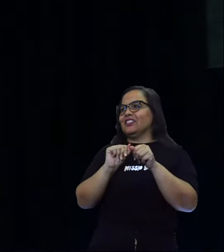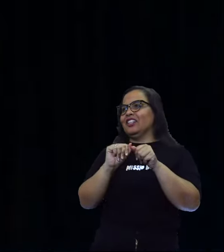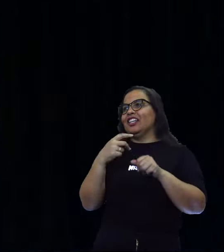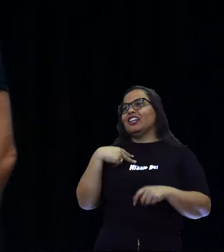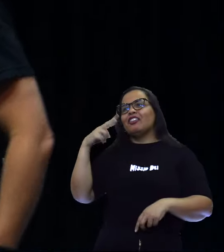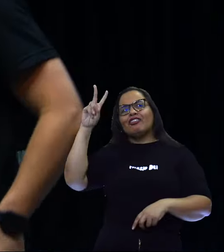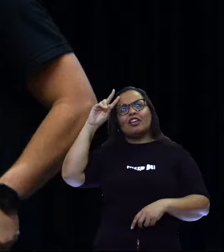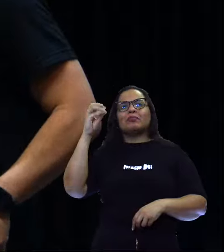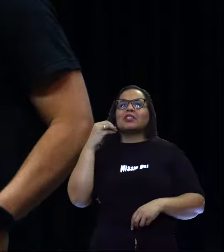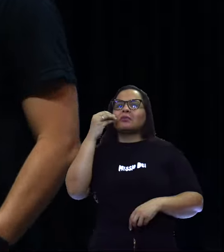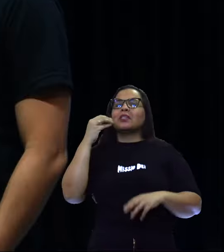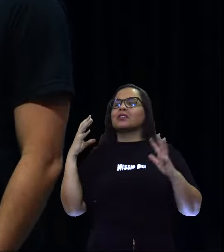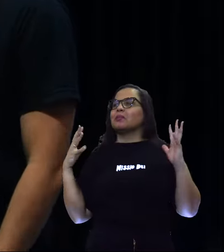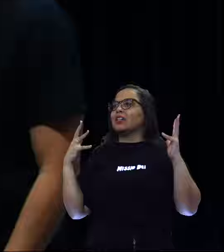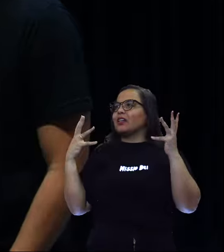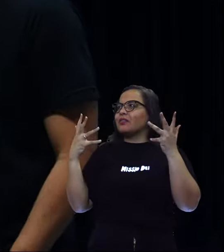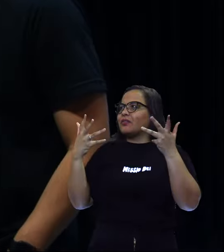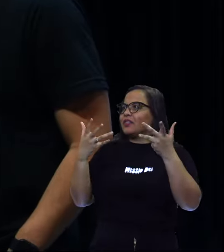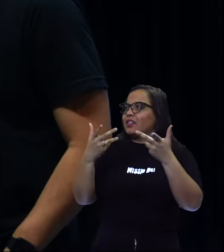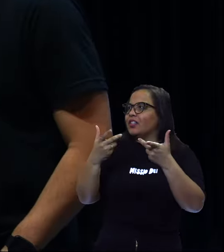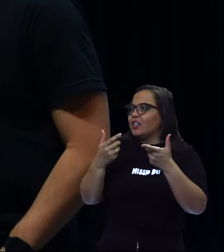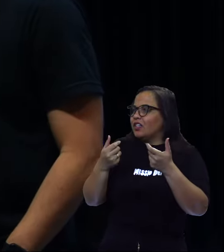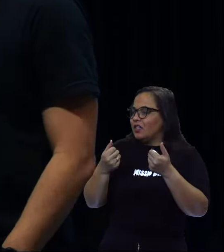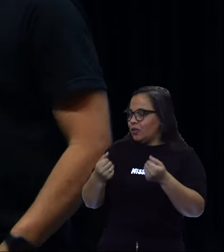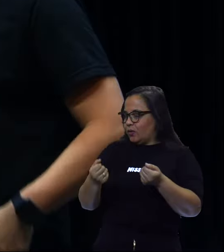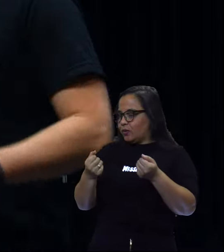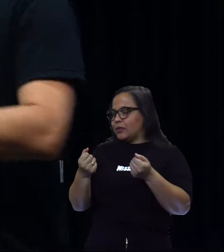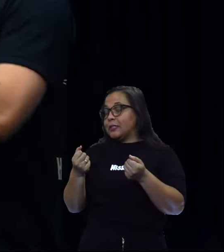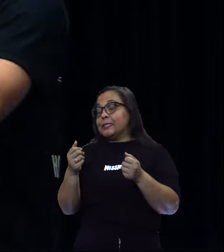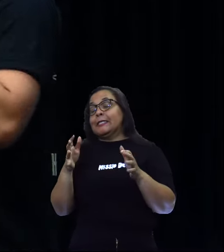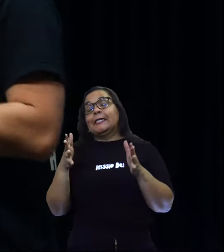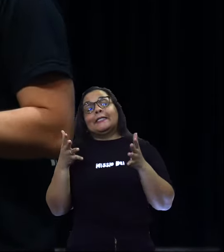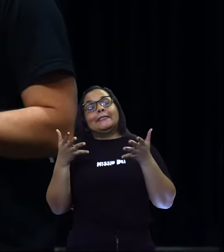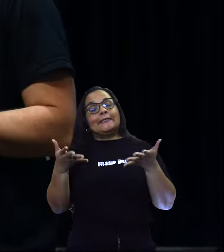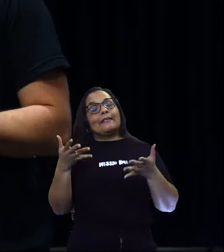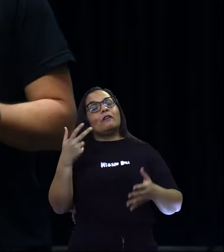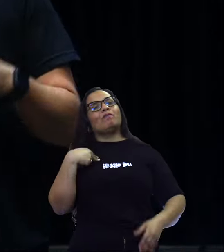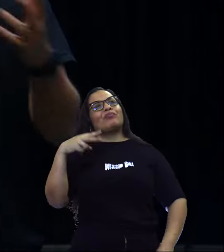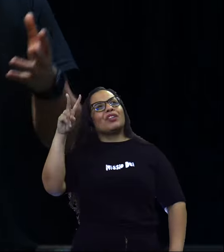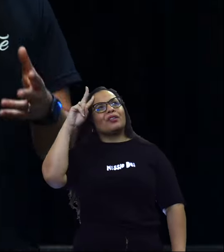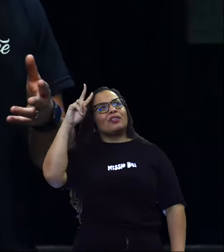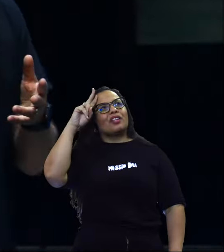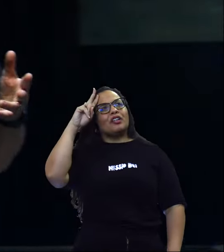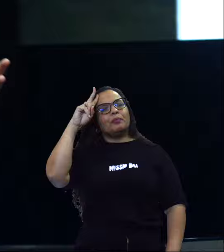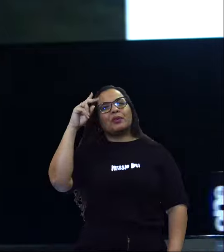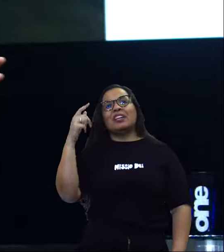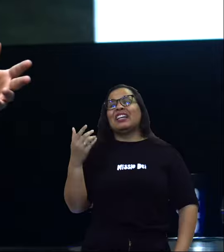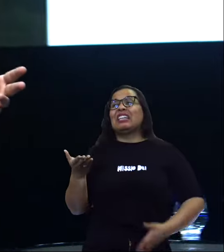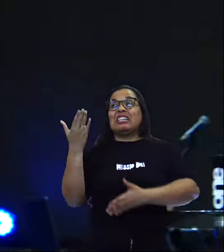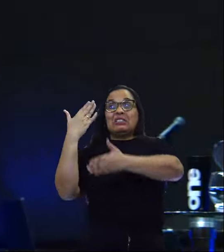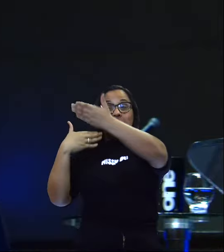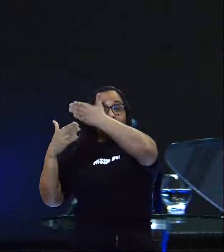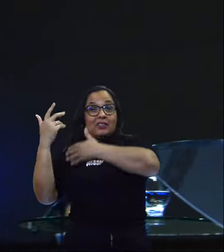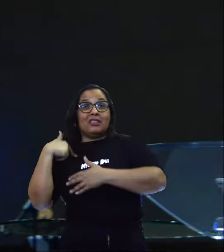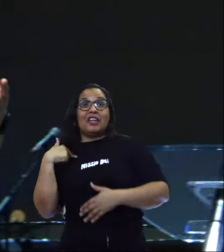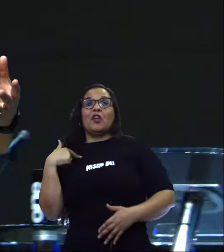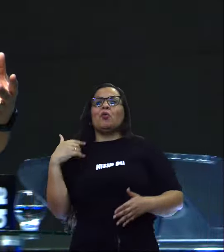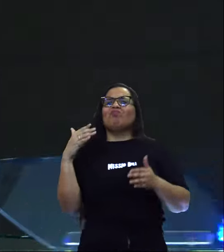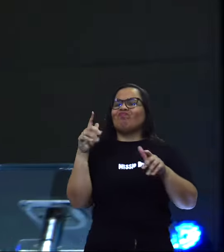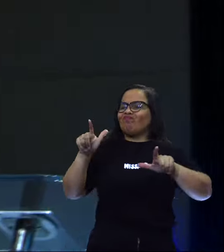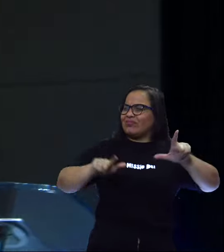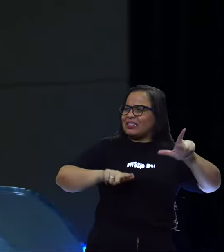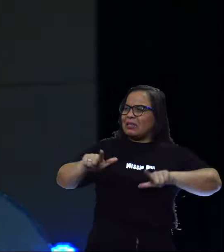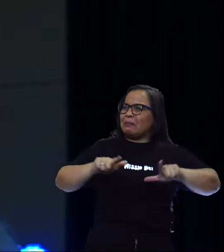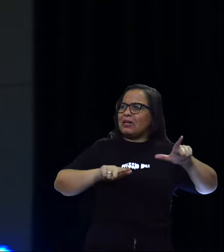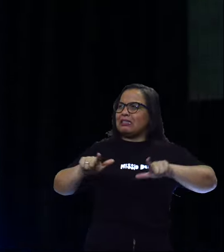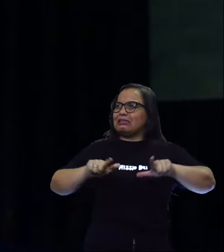banco em 2010. E desde 2010 tenho pastoreado aqui também, tentando ajudar naquilo que eu posso, que o Senhor tem me direcionado. Mas aí eu lembro que a gente já